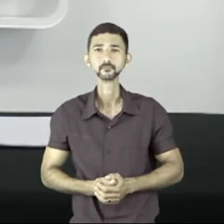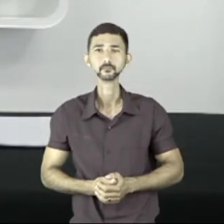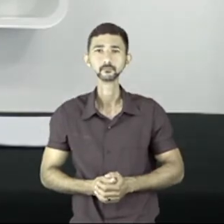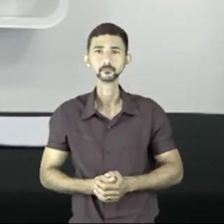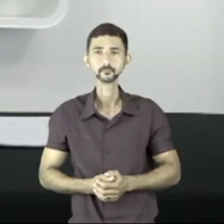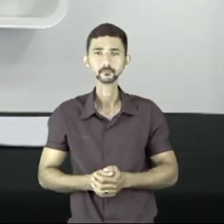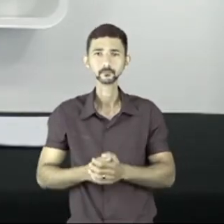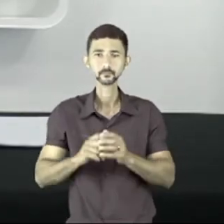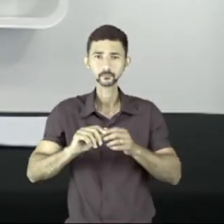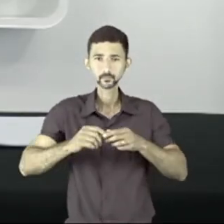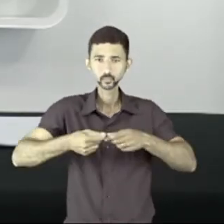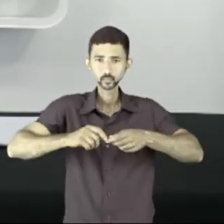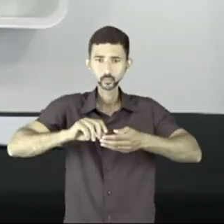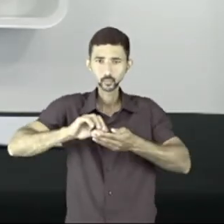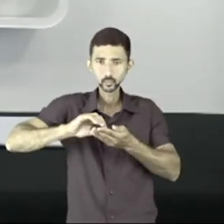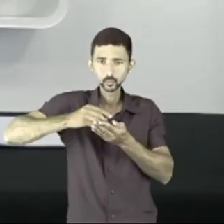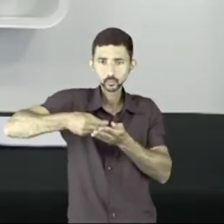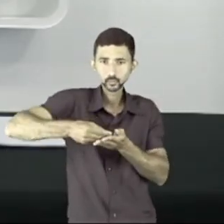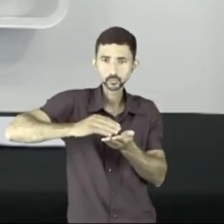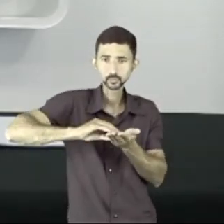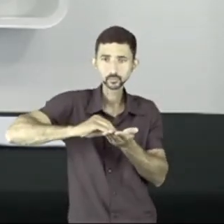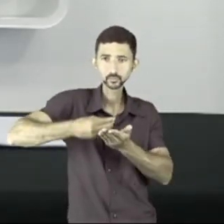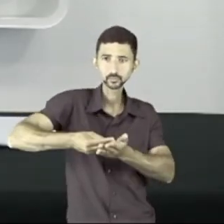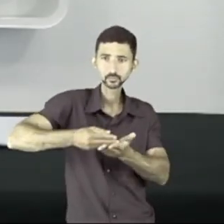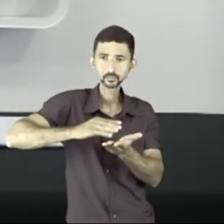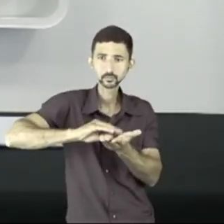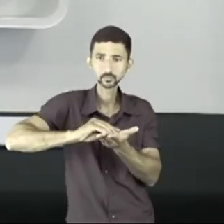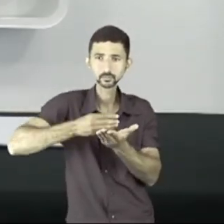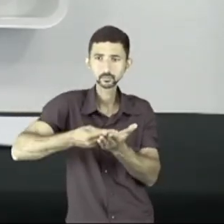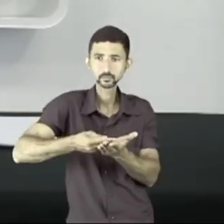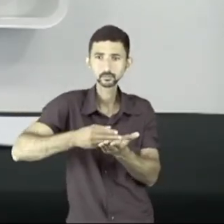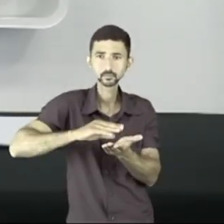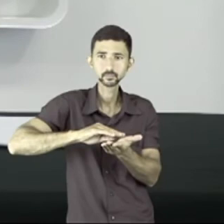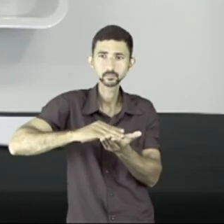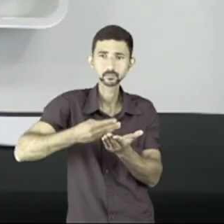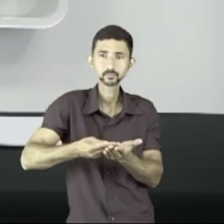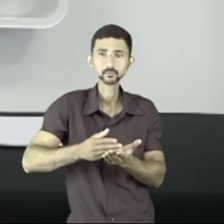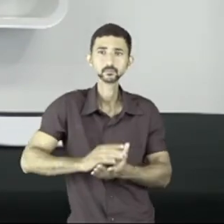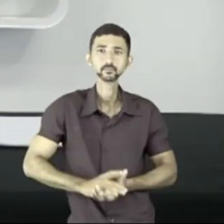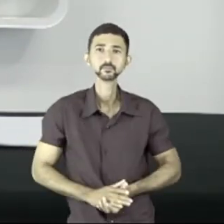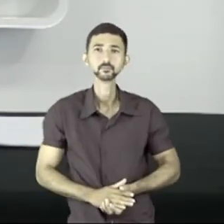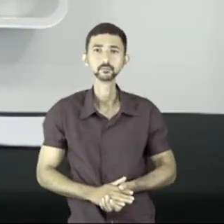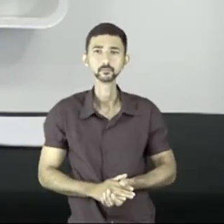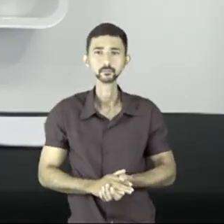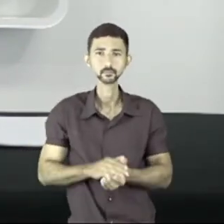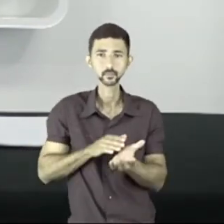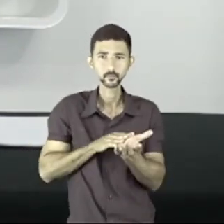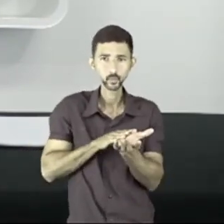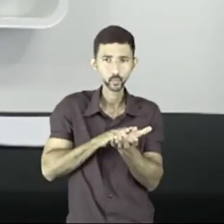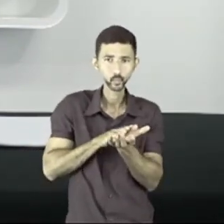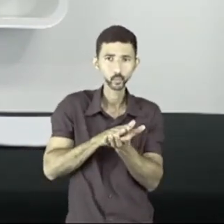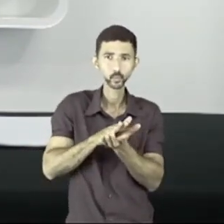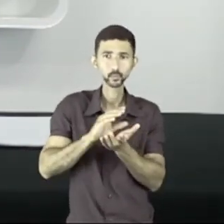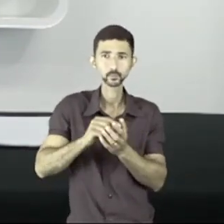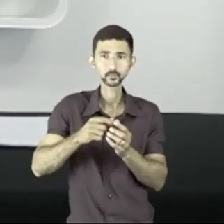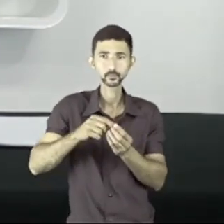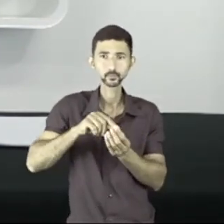pequeno rolo, um movimento de enrolar. Tá? Então, ó, você enrola